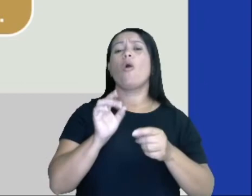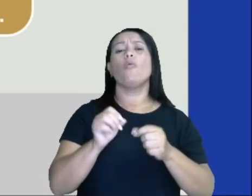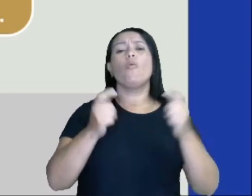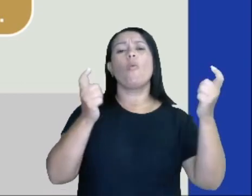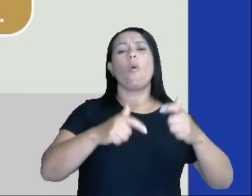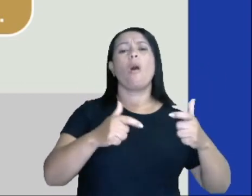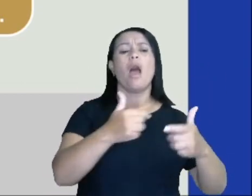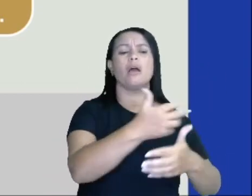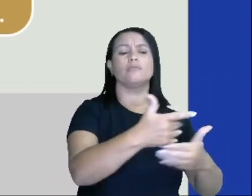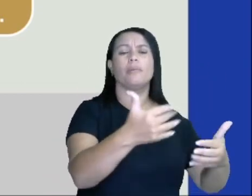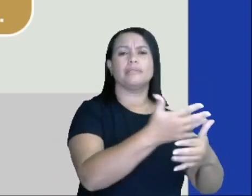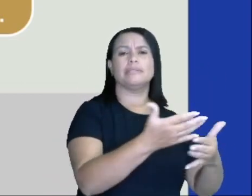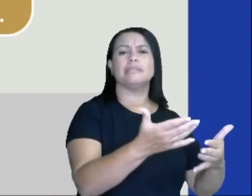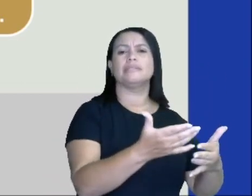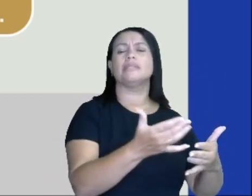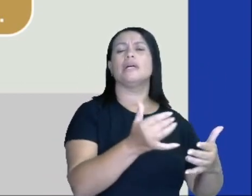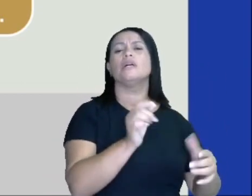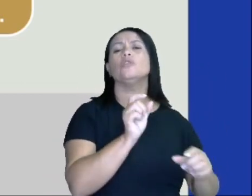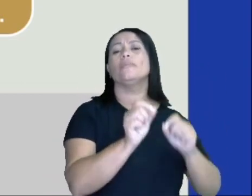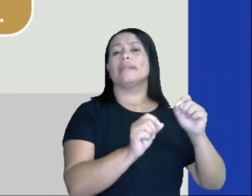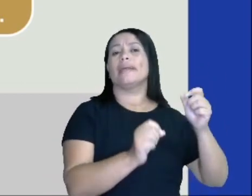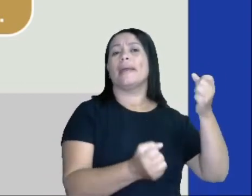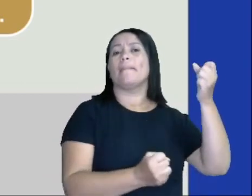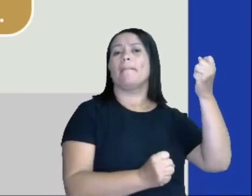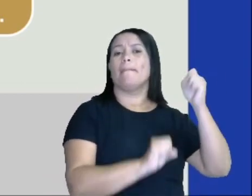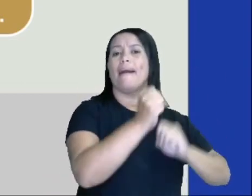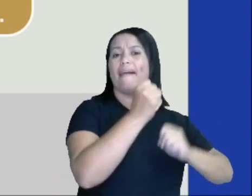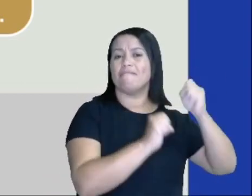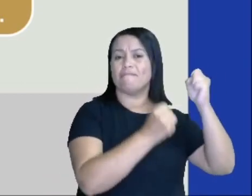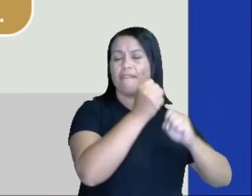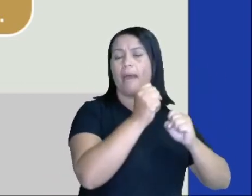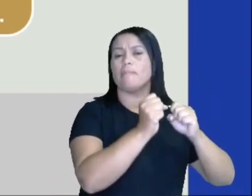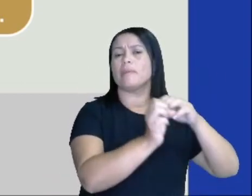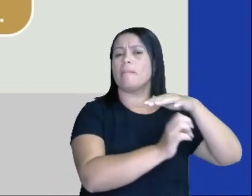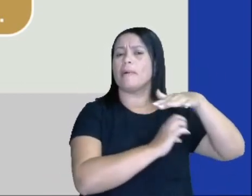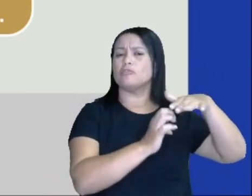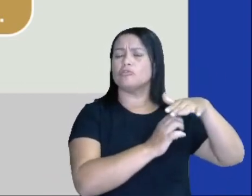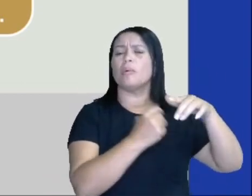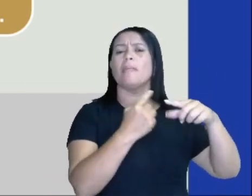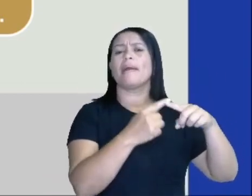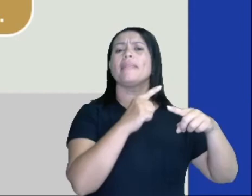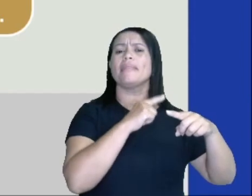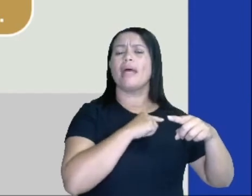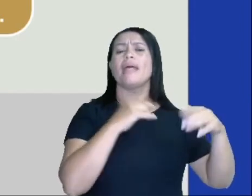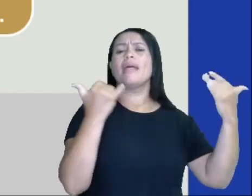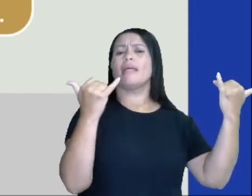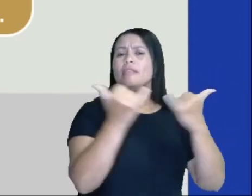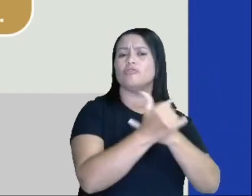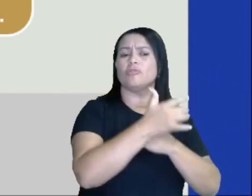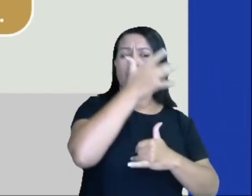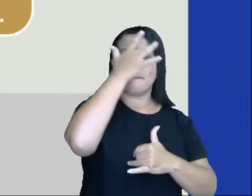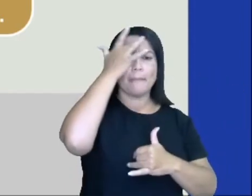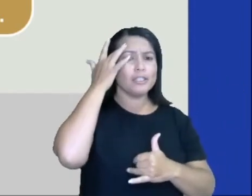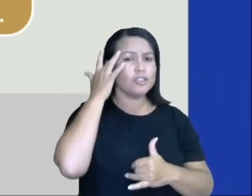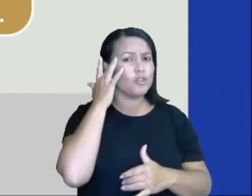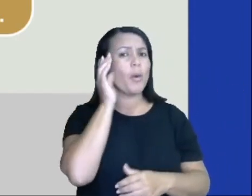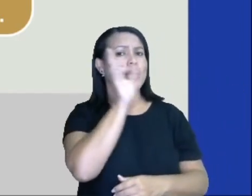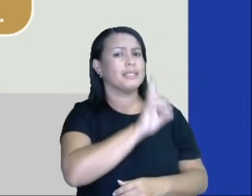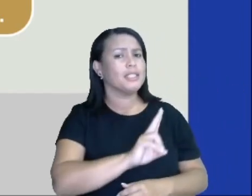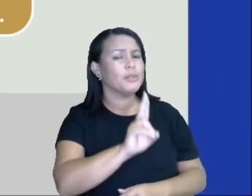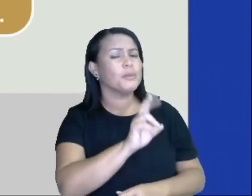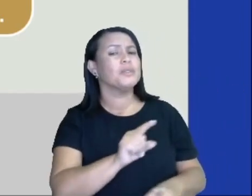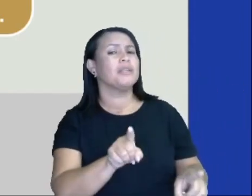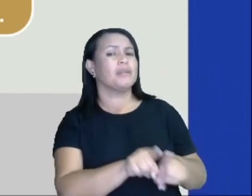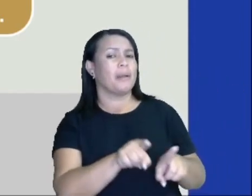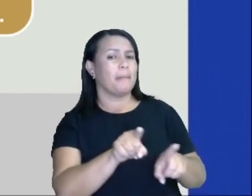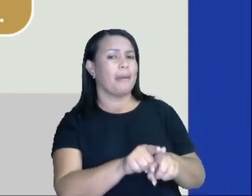urbanizados atraem indústrias, né? Por quê? Porque eles fornecem energia, consumidores, boas vias de